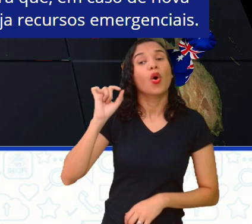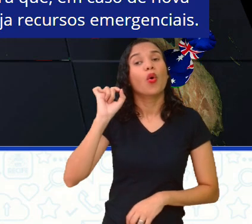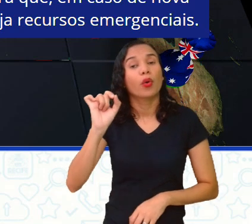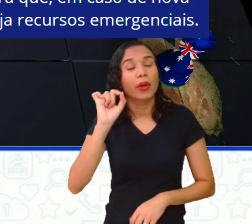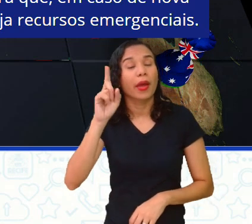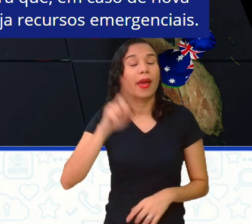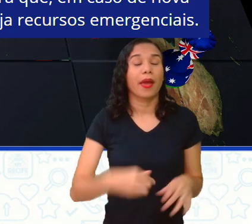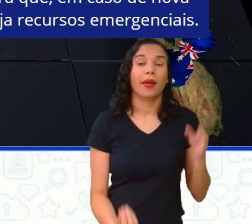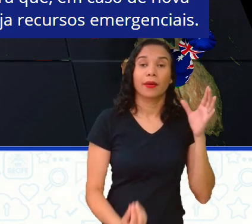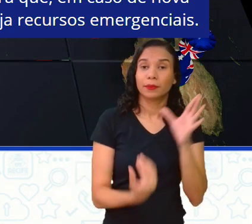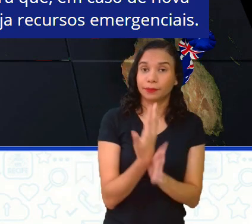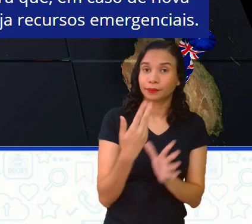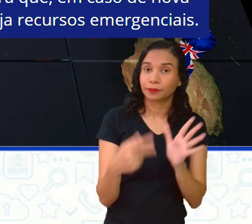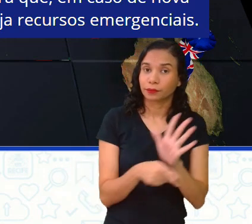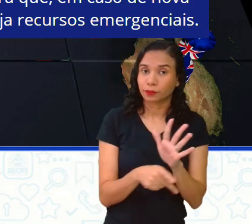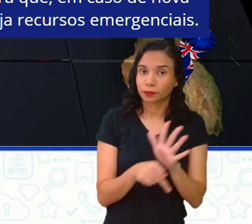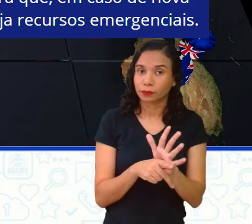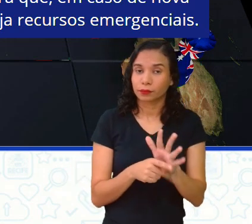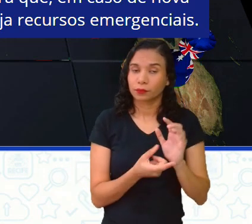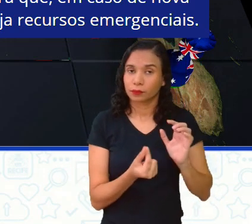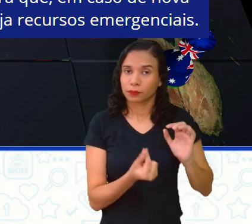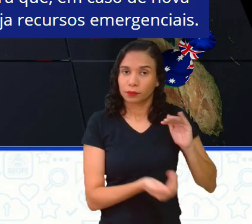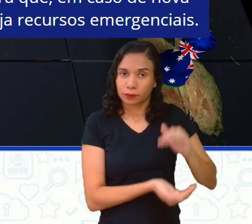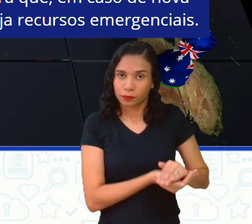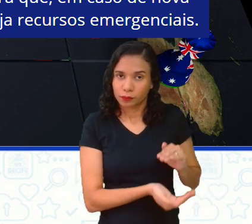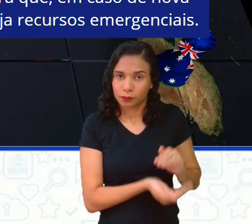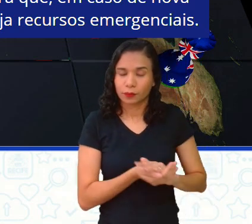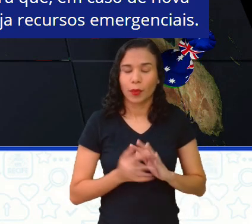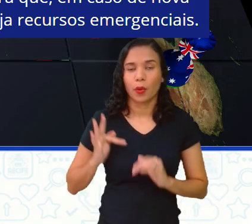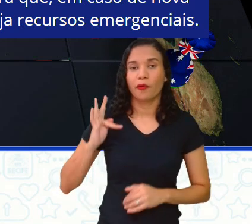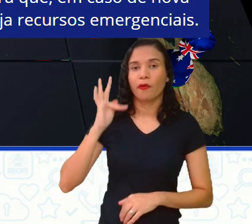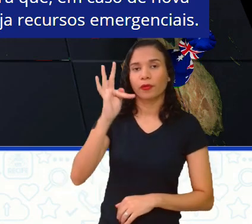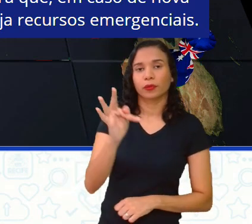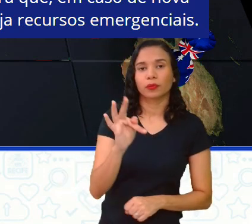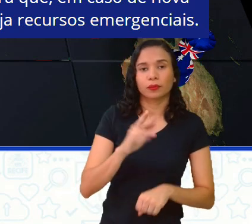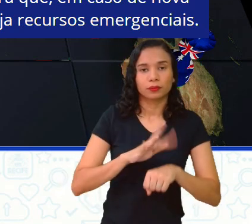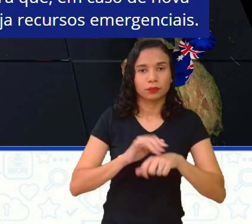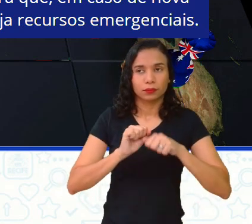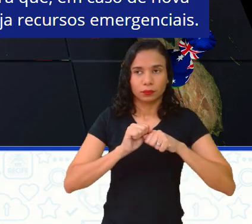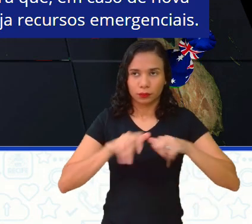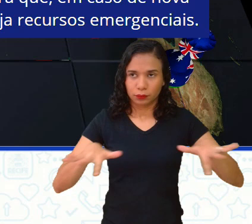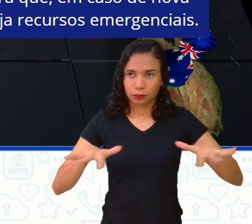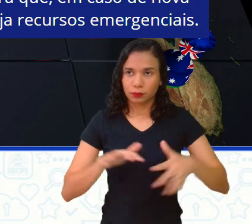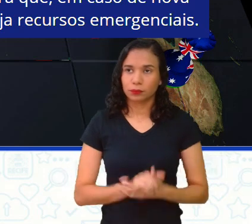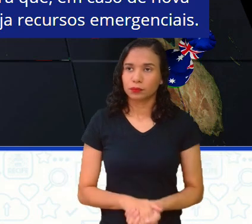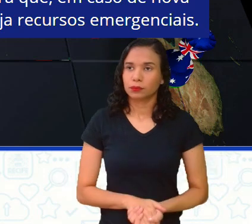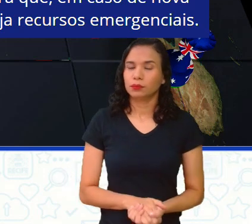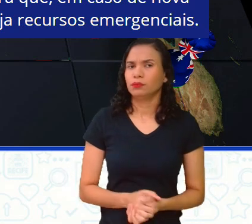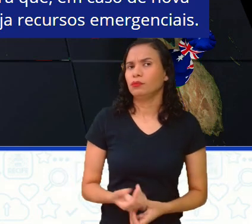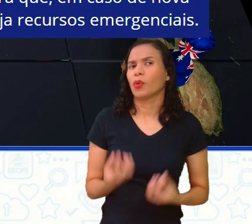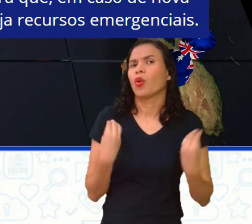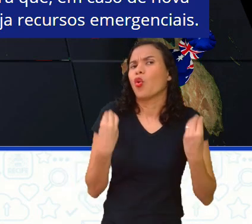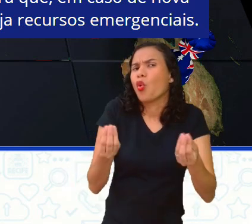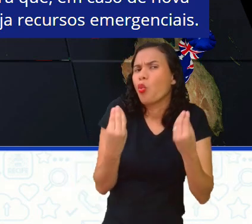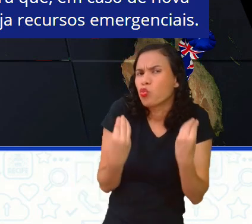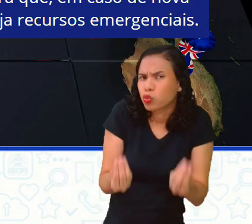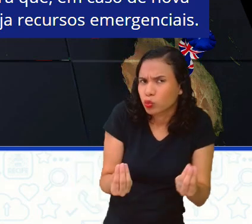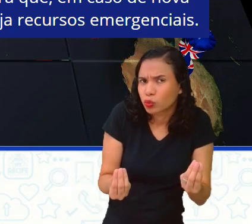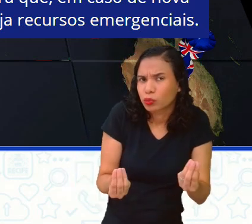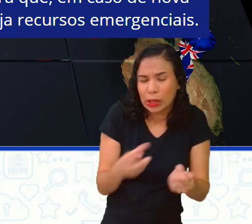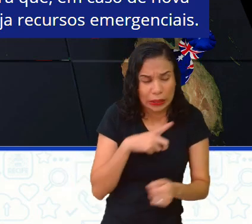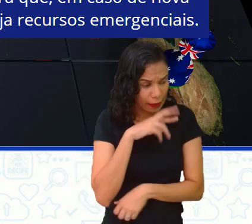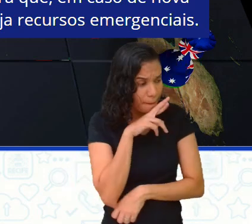da criação de um fundo para possíveis e futuras pandemias. Será que ela responde o